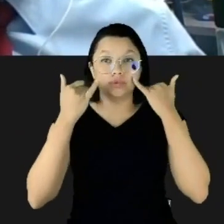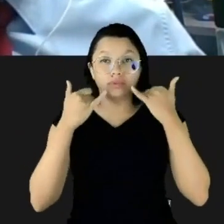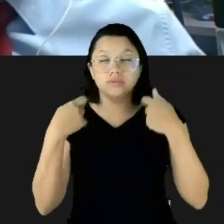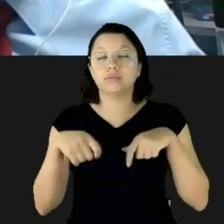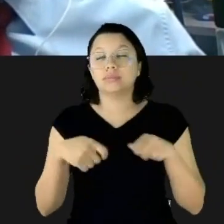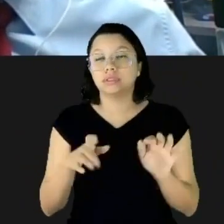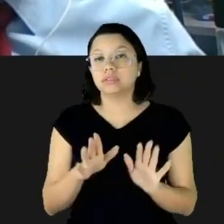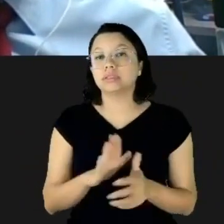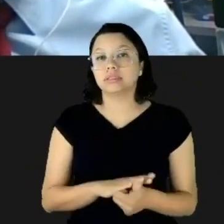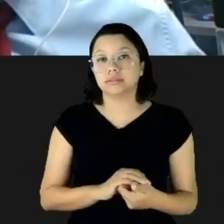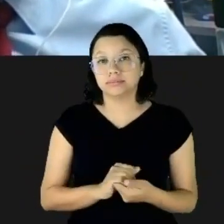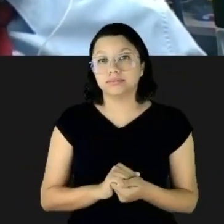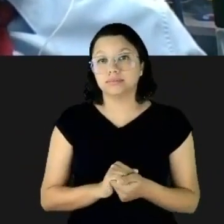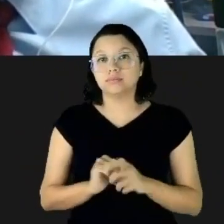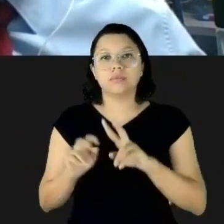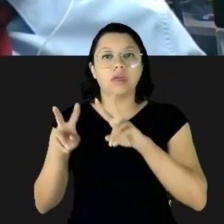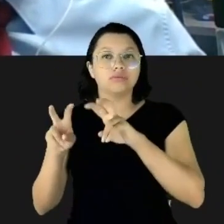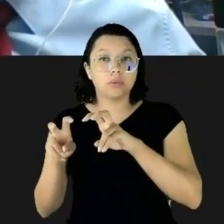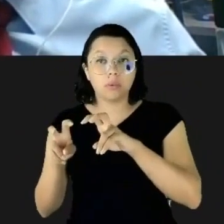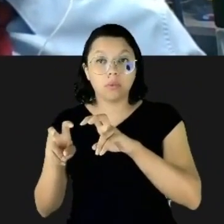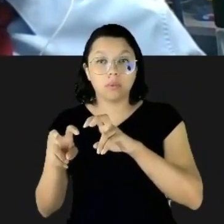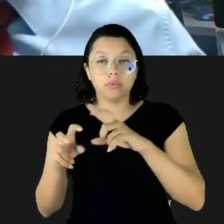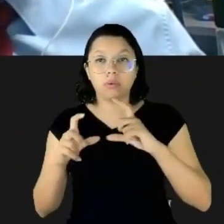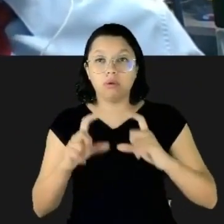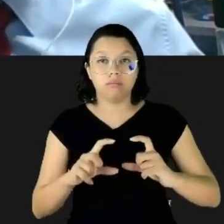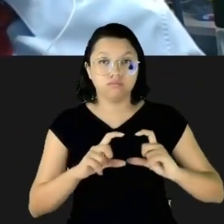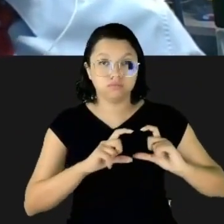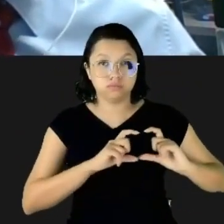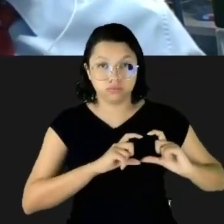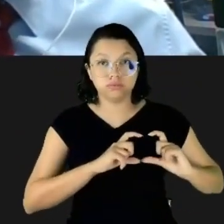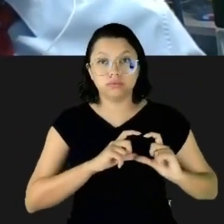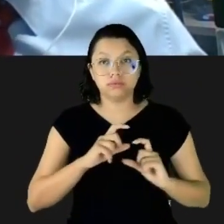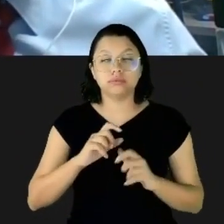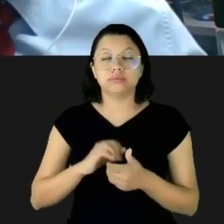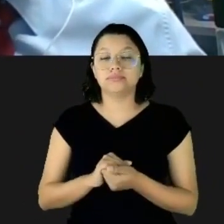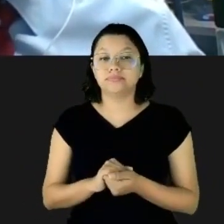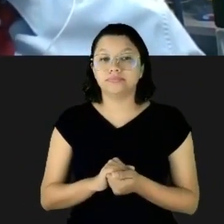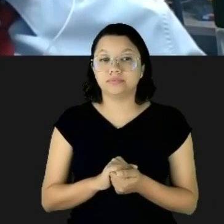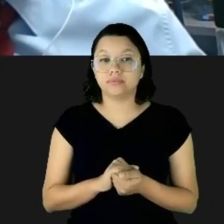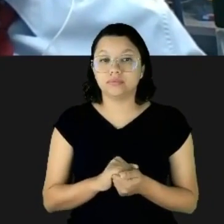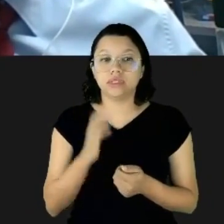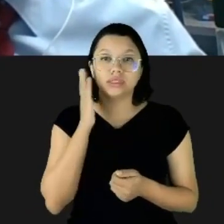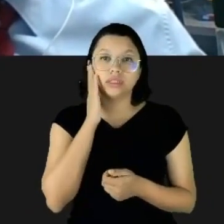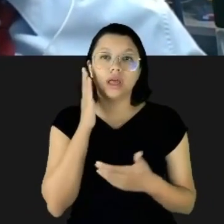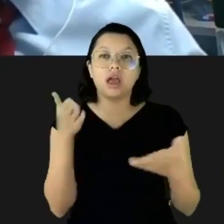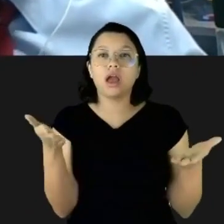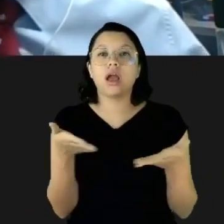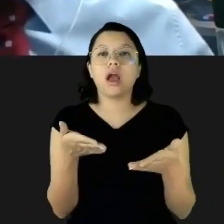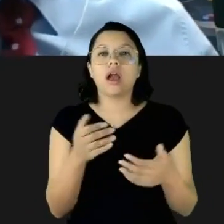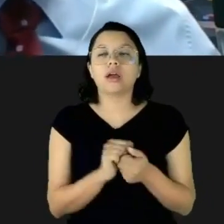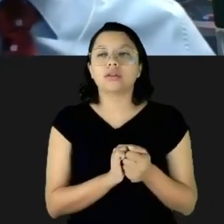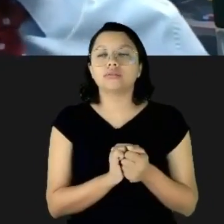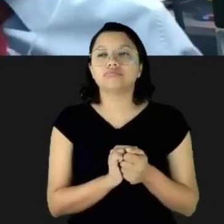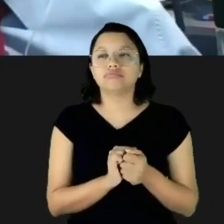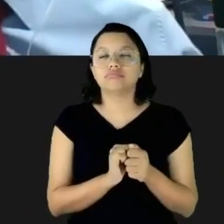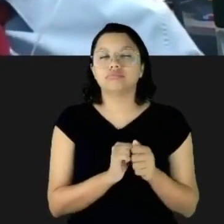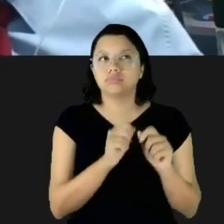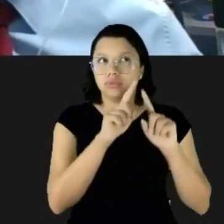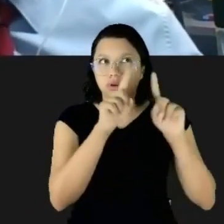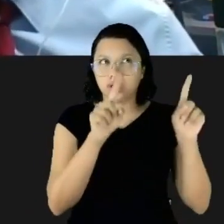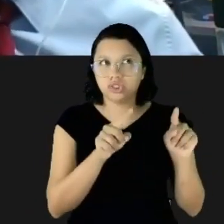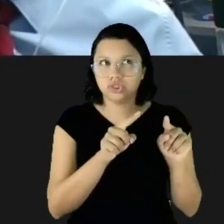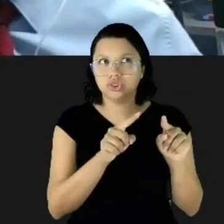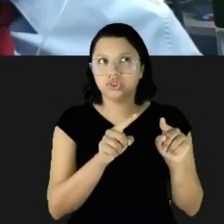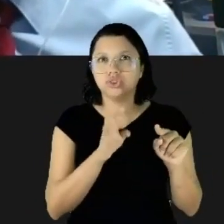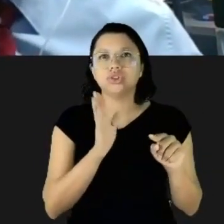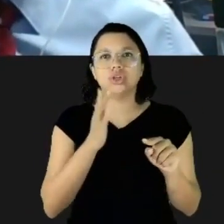por assuntos, por etiquetas, você sabe aqui, por exemplo, olha, por aqui já dá para olhar se as etiquetas